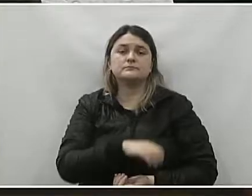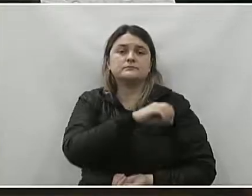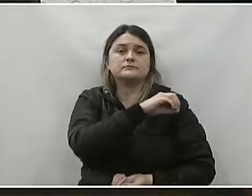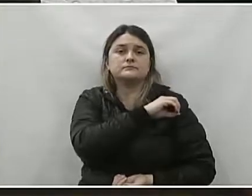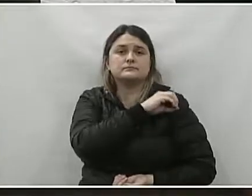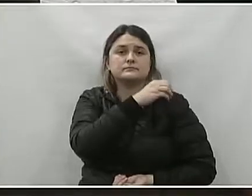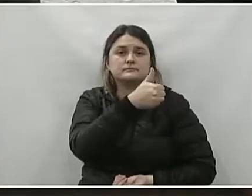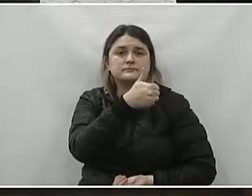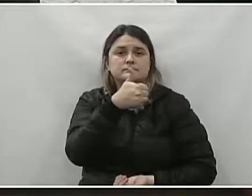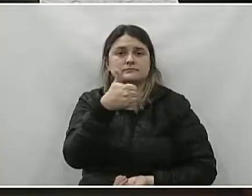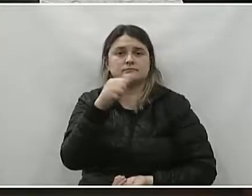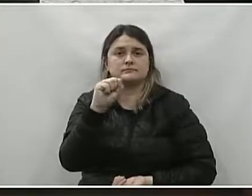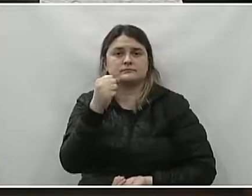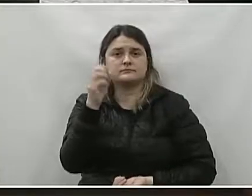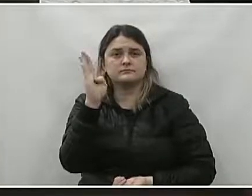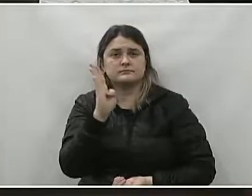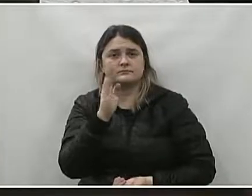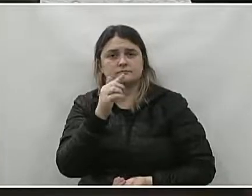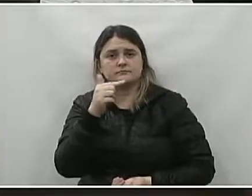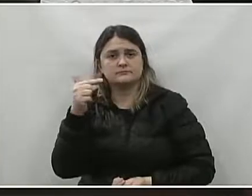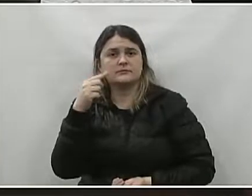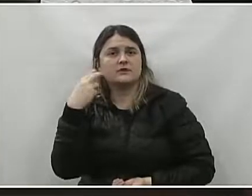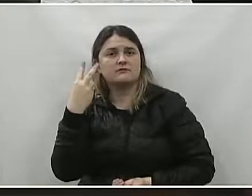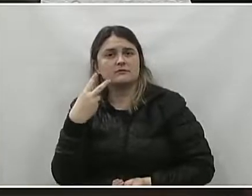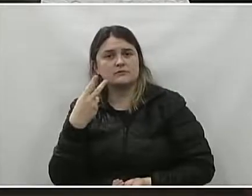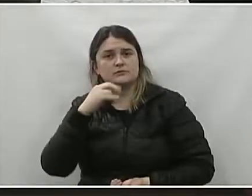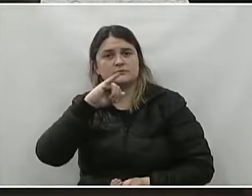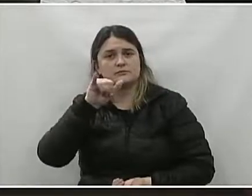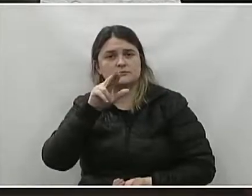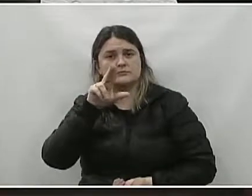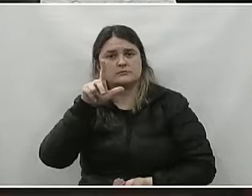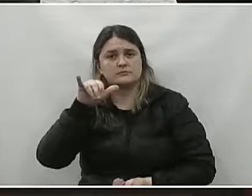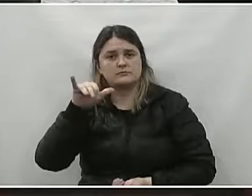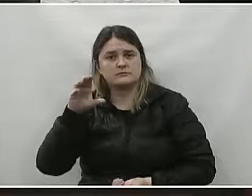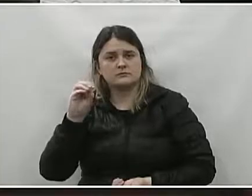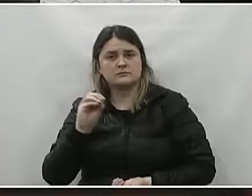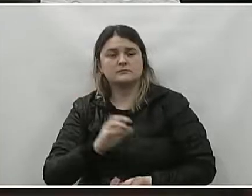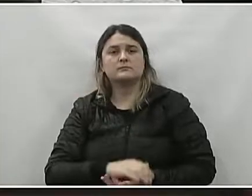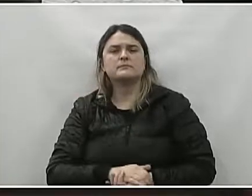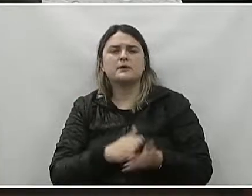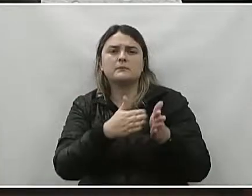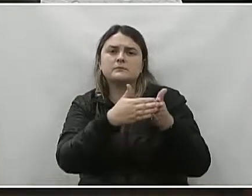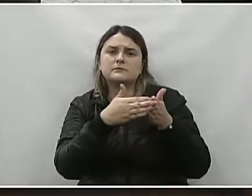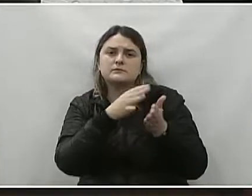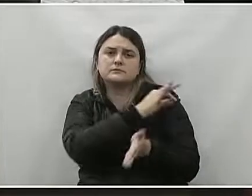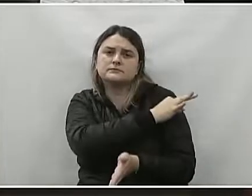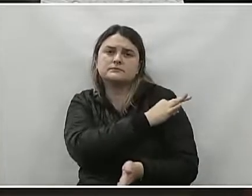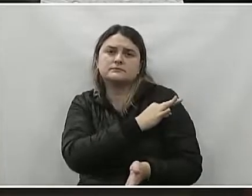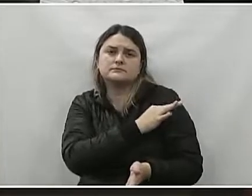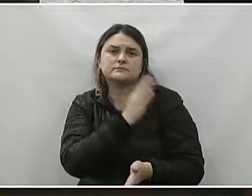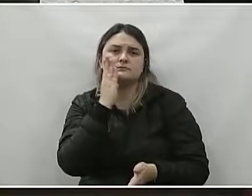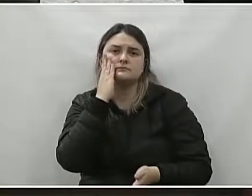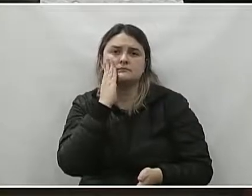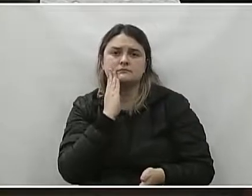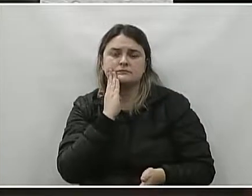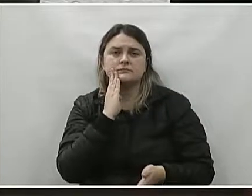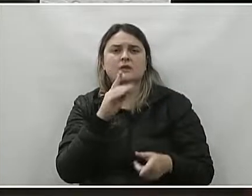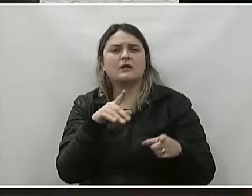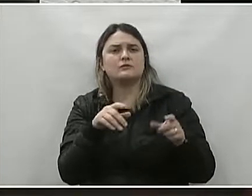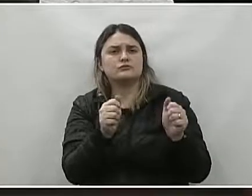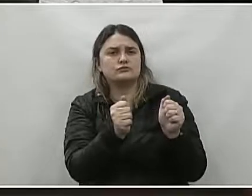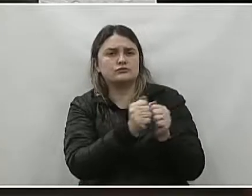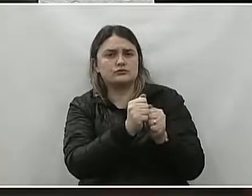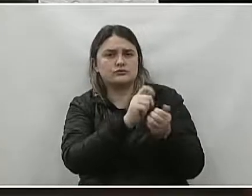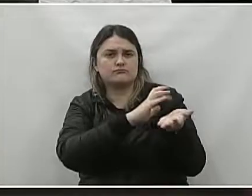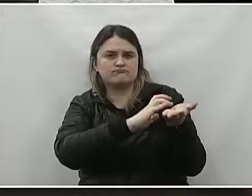Número 118 de 2022, do vereador Júlio Adilson Pires Filho. Ao chefe do Poder Executivo, juntamente